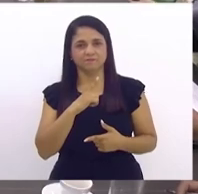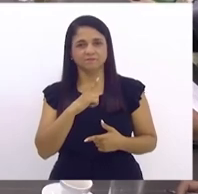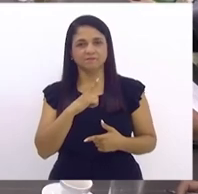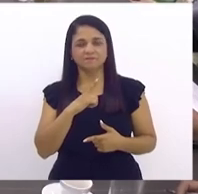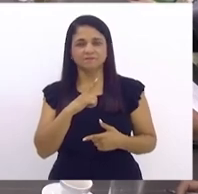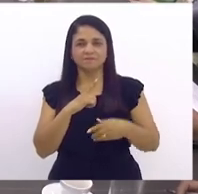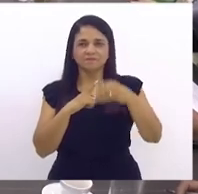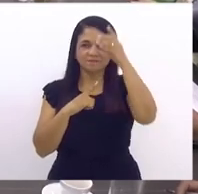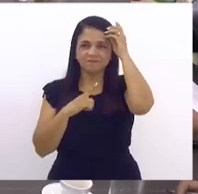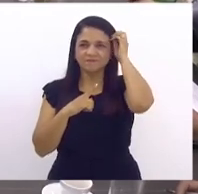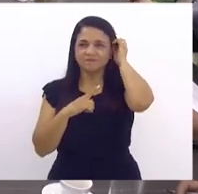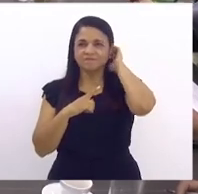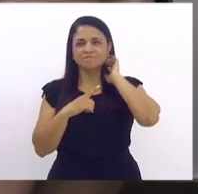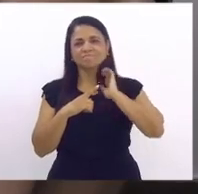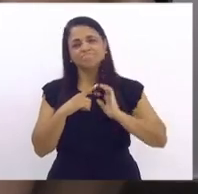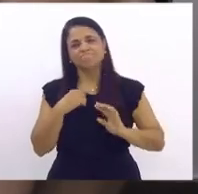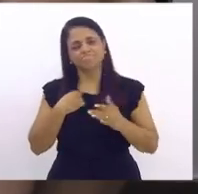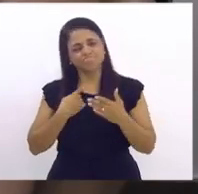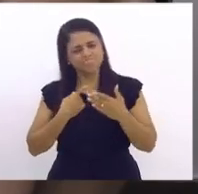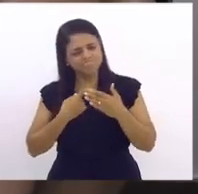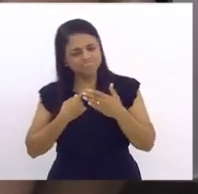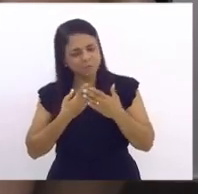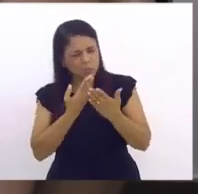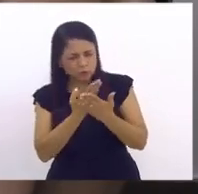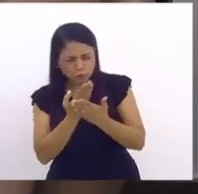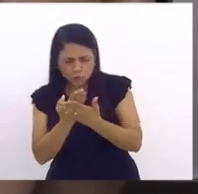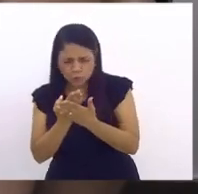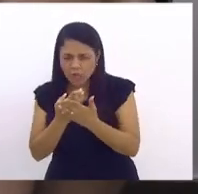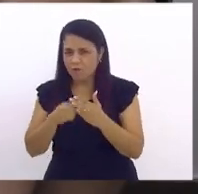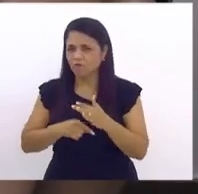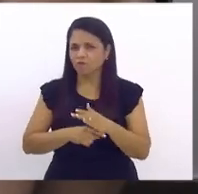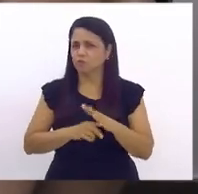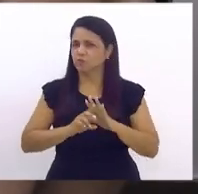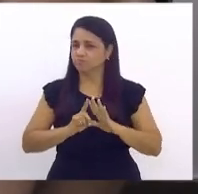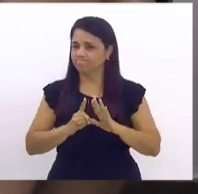me detive a fundo nesse projeto.